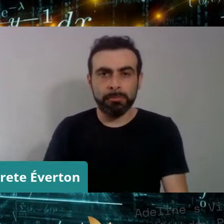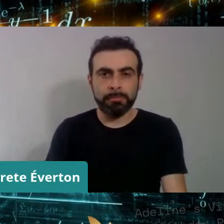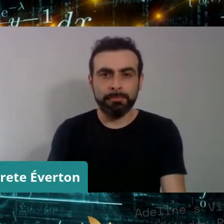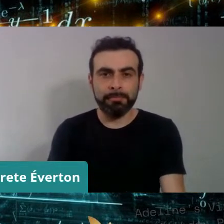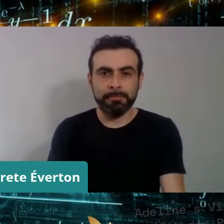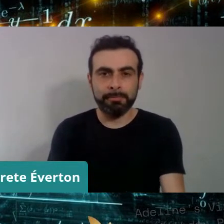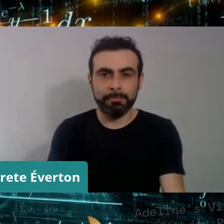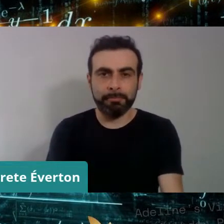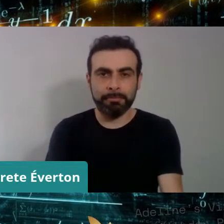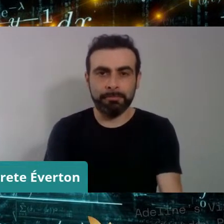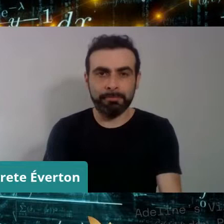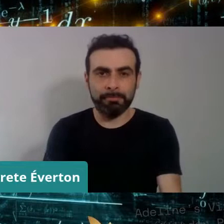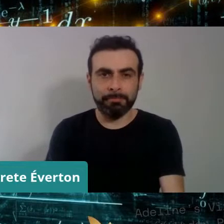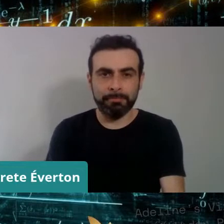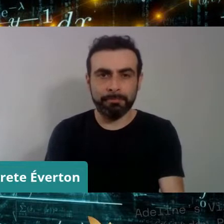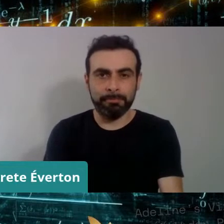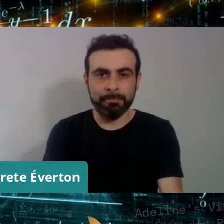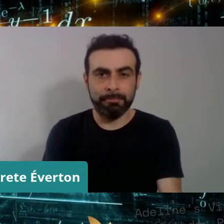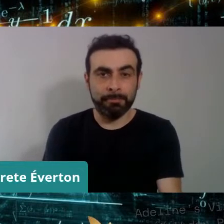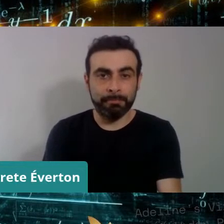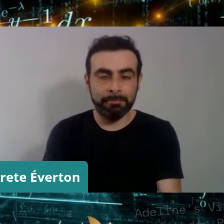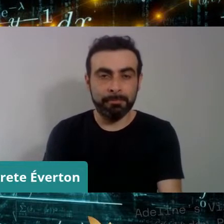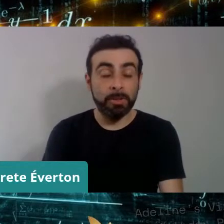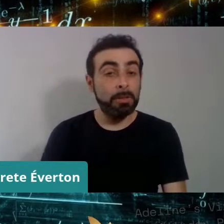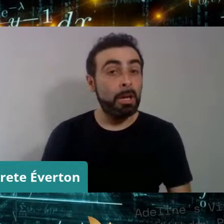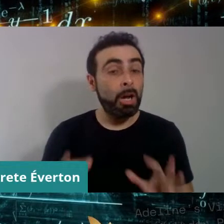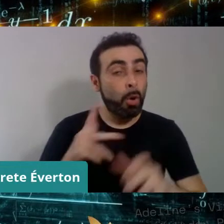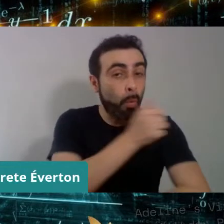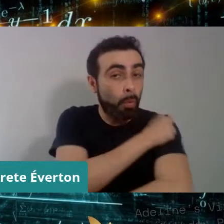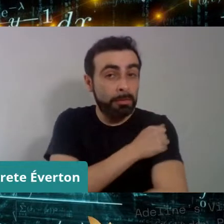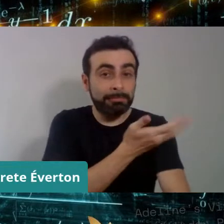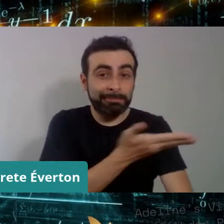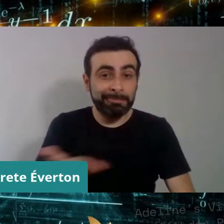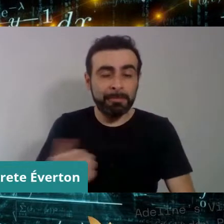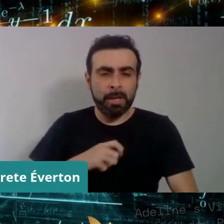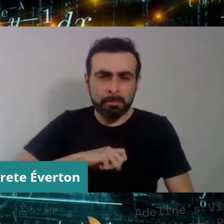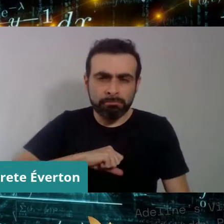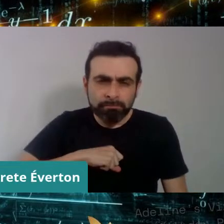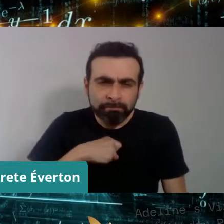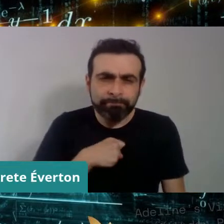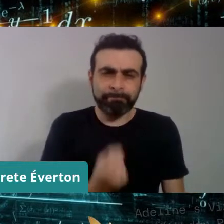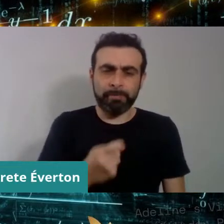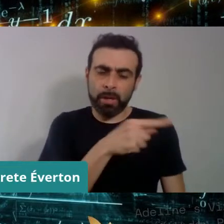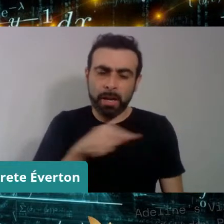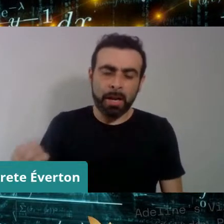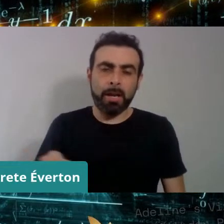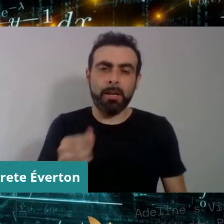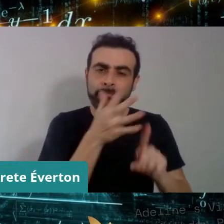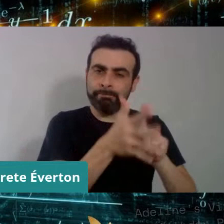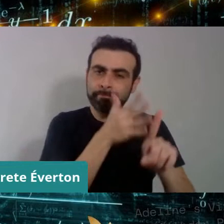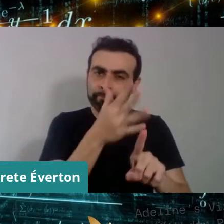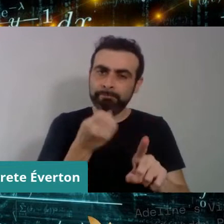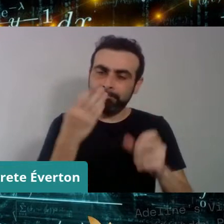que se empenharam demais para que esse evento fosse possível.